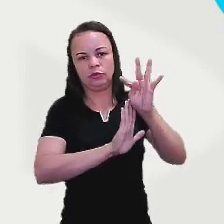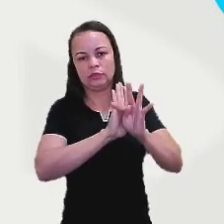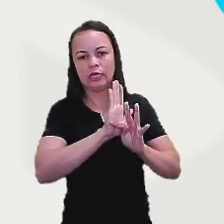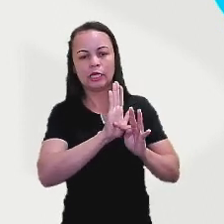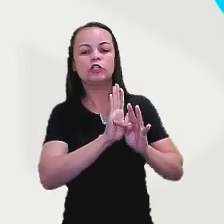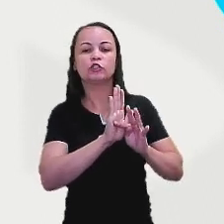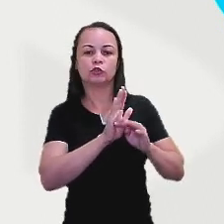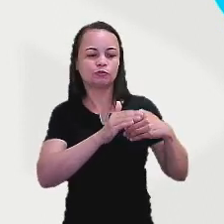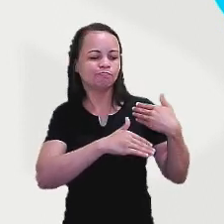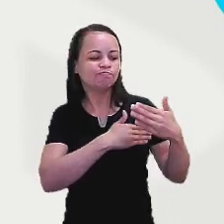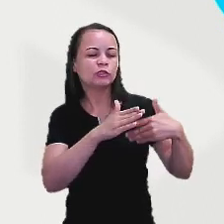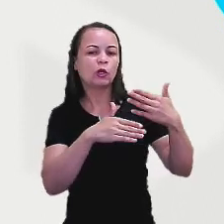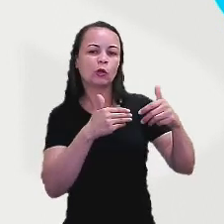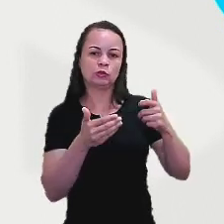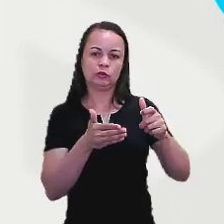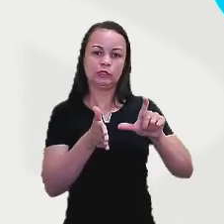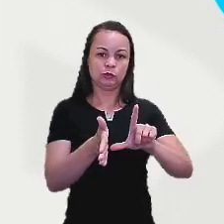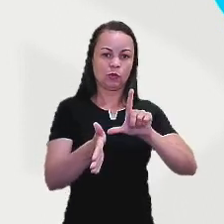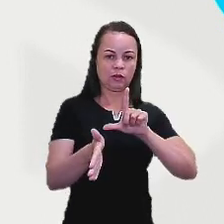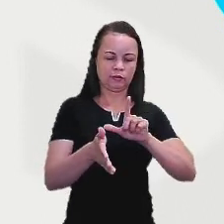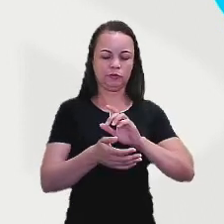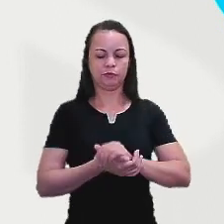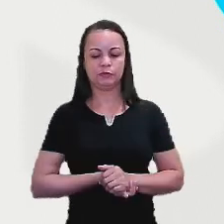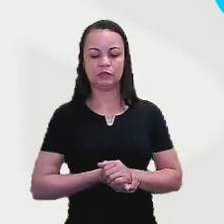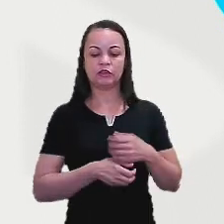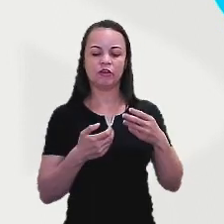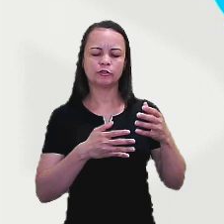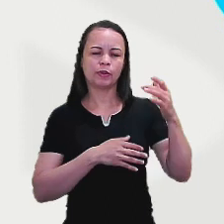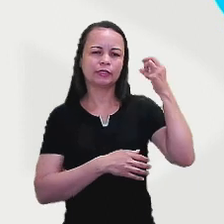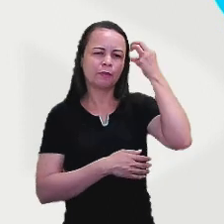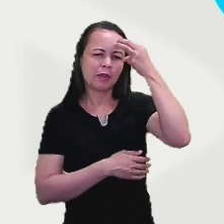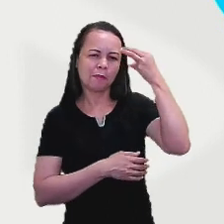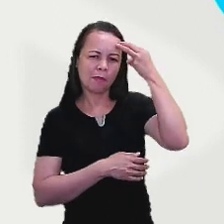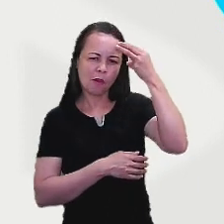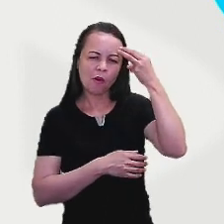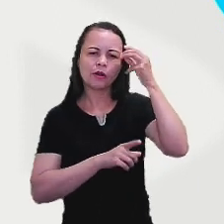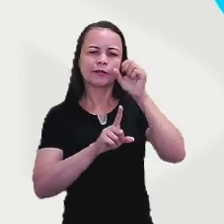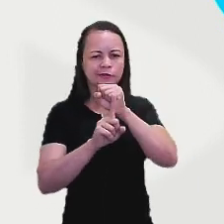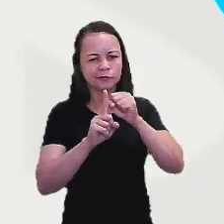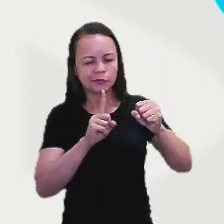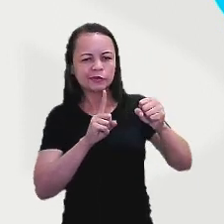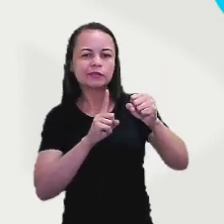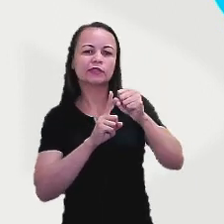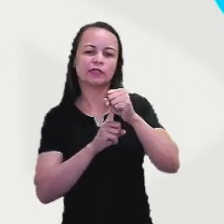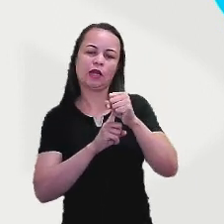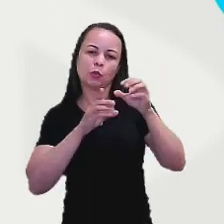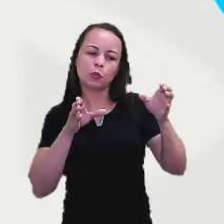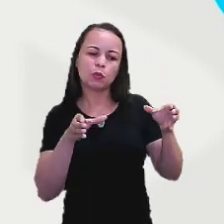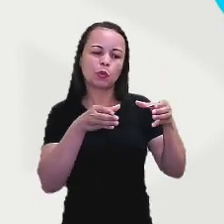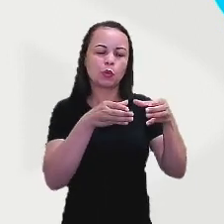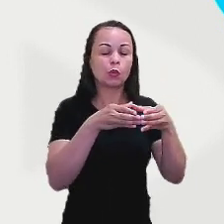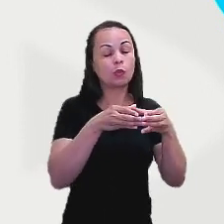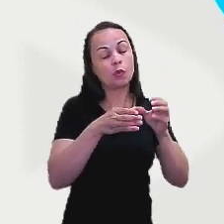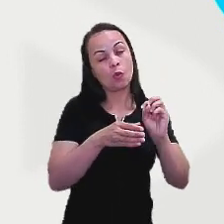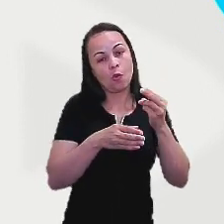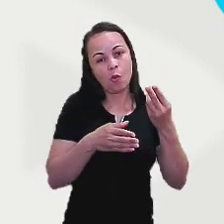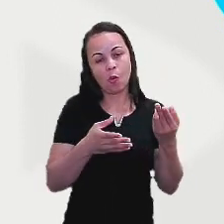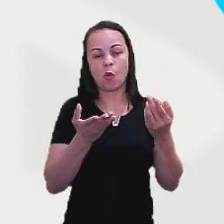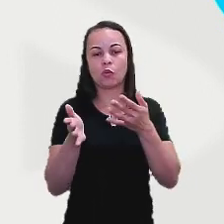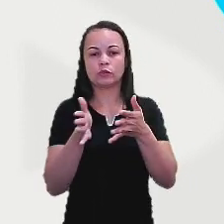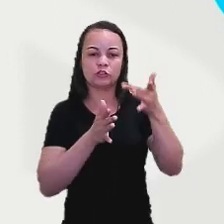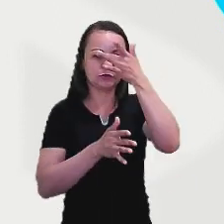produzido, que faz parte da memória social de uma coletividade ou da memória discursiva dos